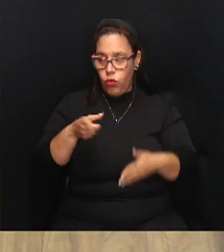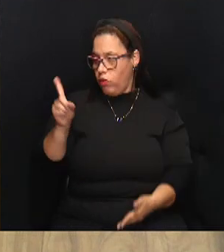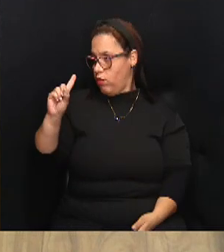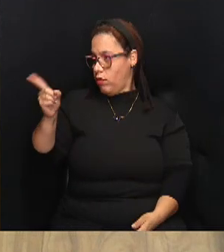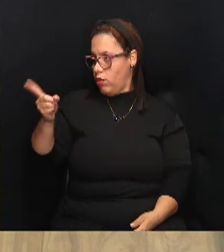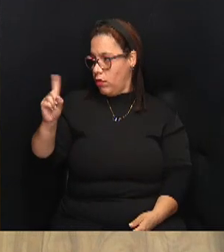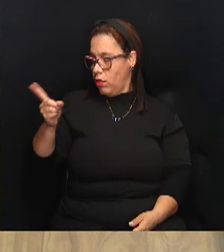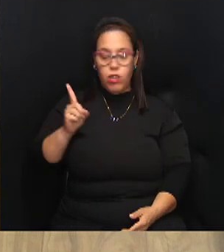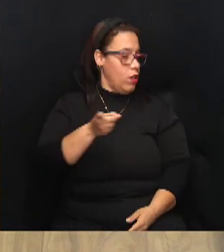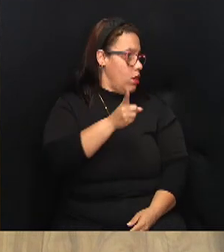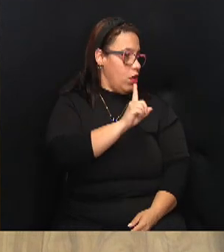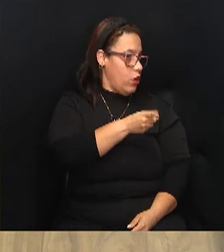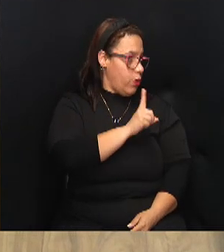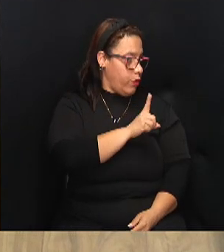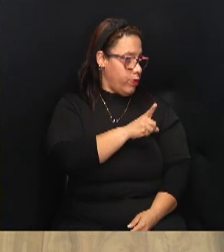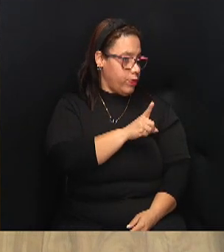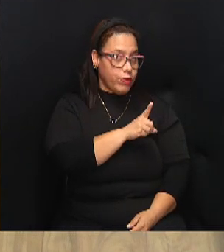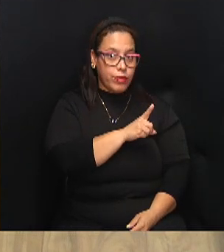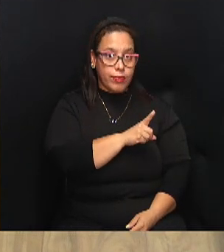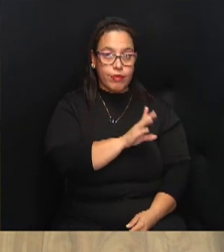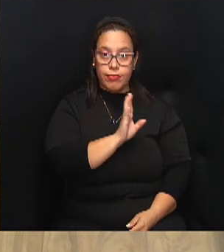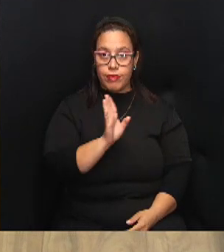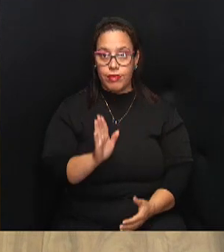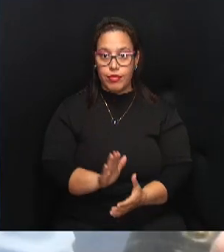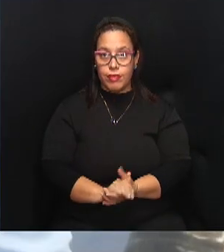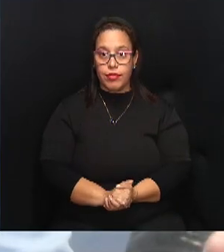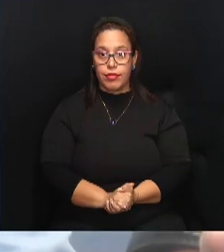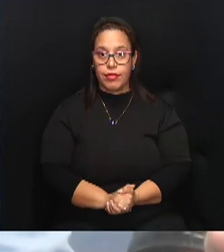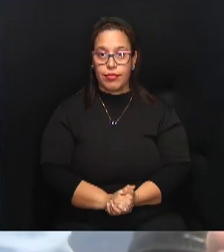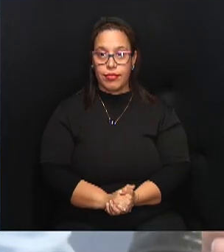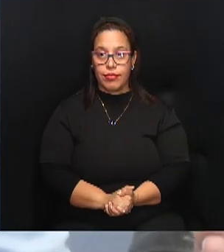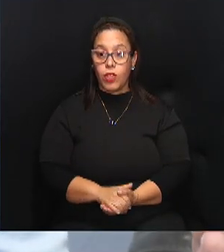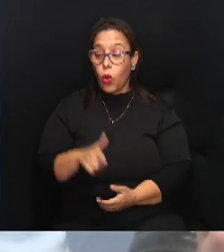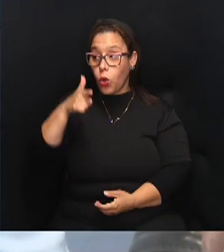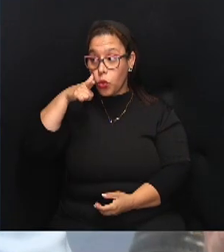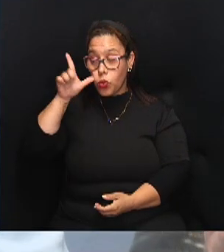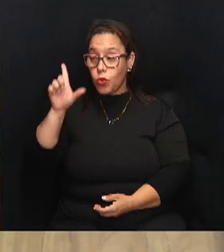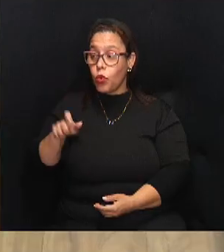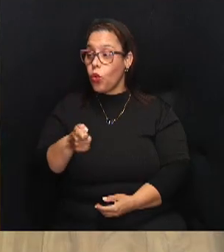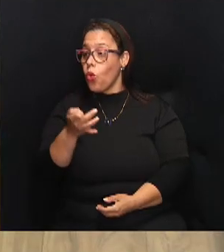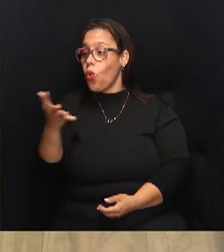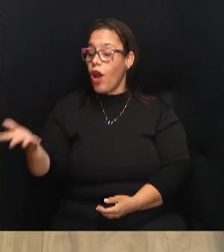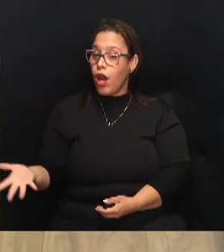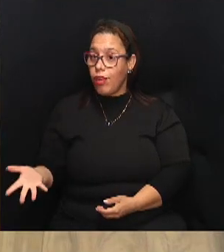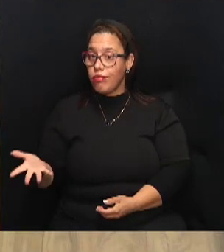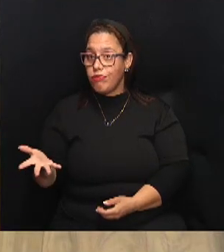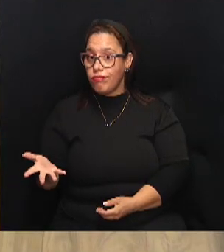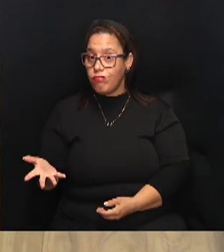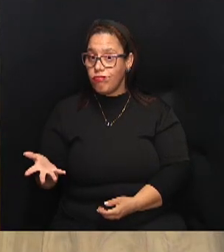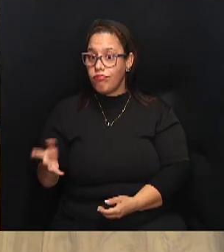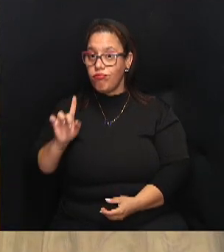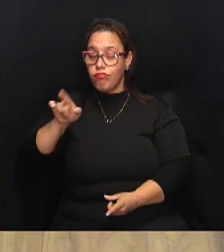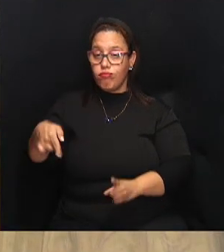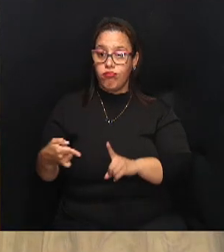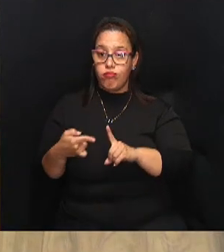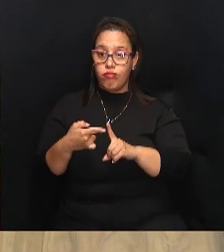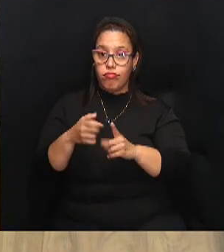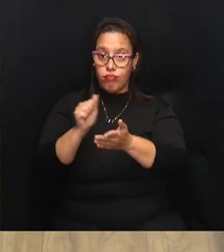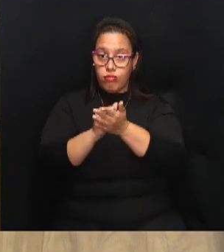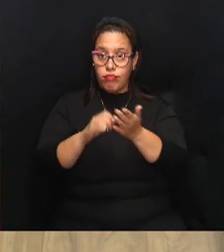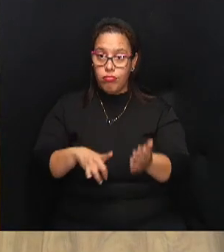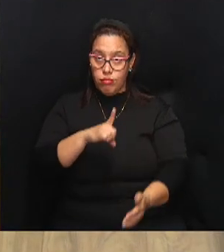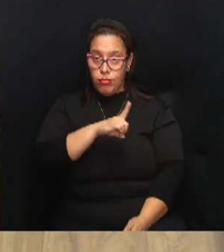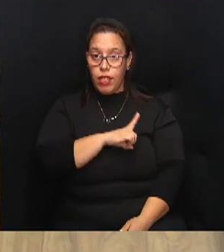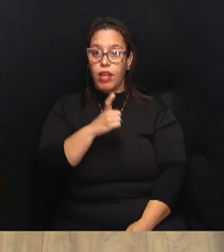né? O foco não é esse. O plano de trabalho ele estabelece. A gente consegue colocar qual que vai ser o objetivo da atividade delegada